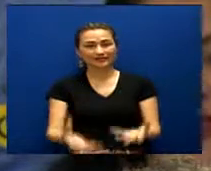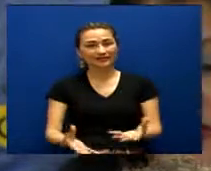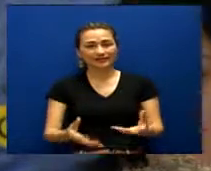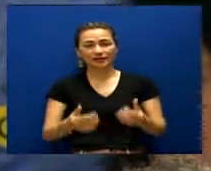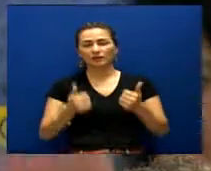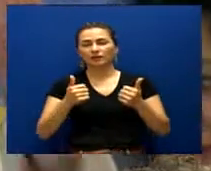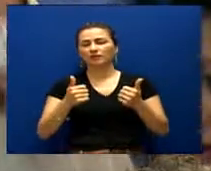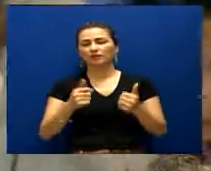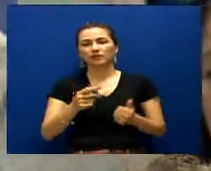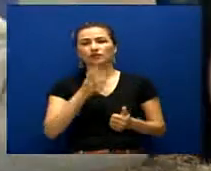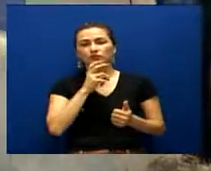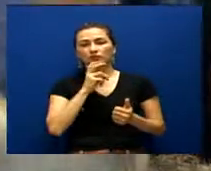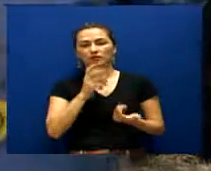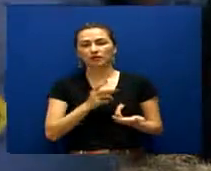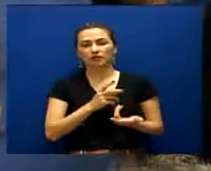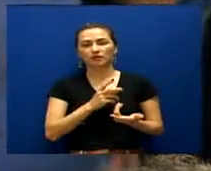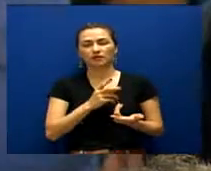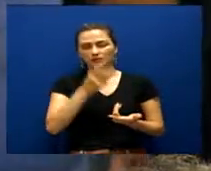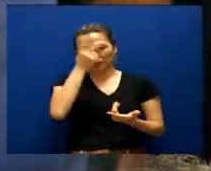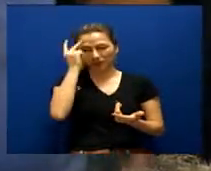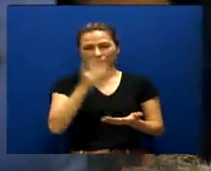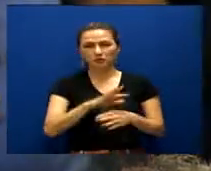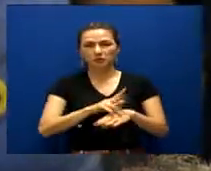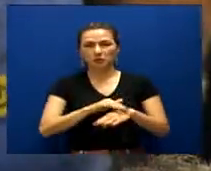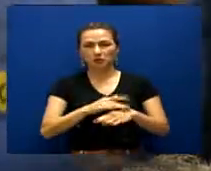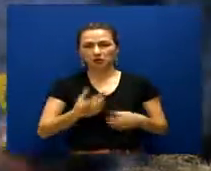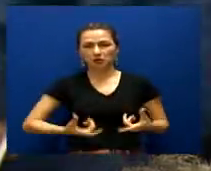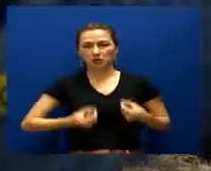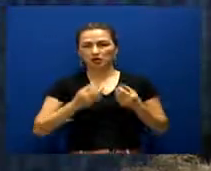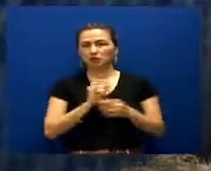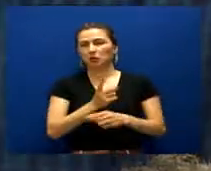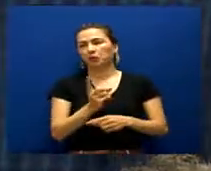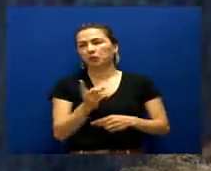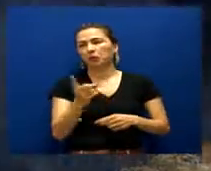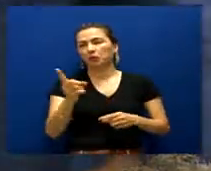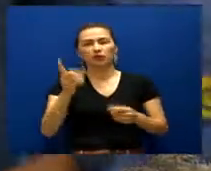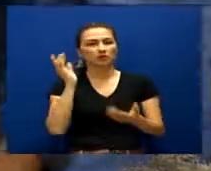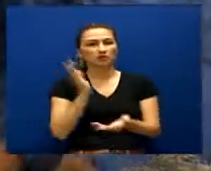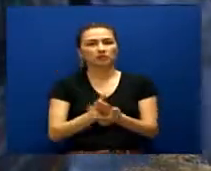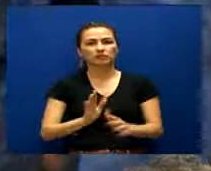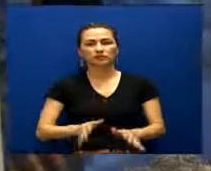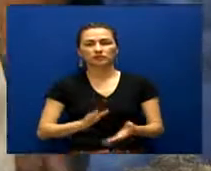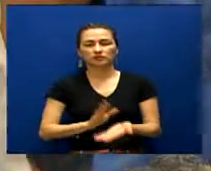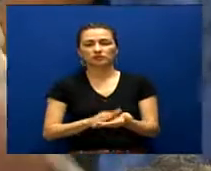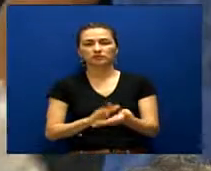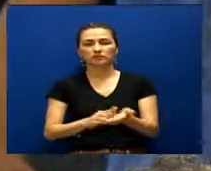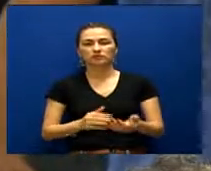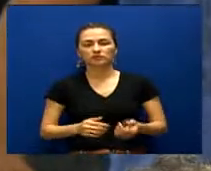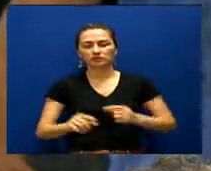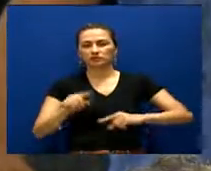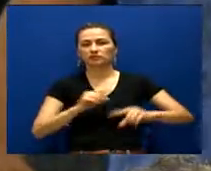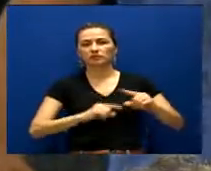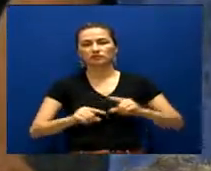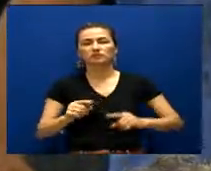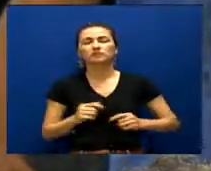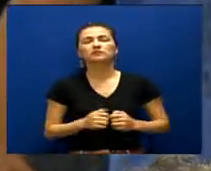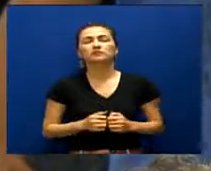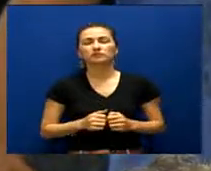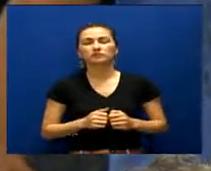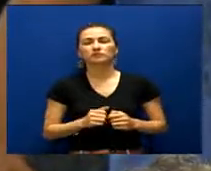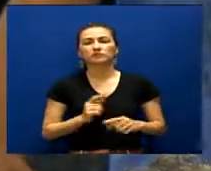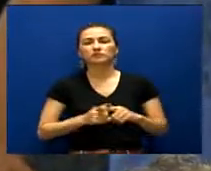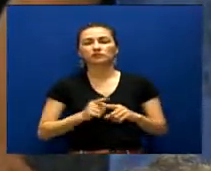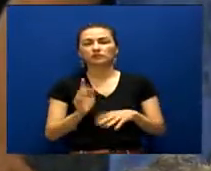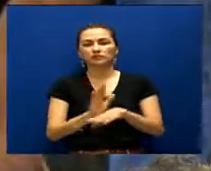Sorocaba não precisa mandar os seus pacientes para fora, locais tão distantes. Obrigado, parabéns. Obrigado pela administração e pela